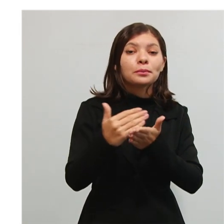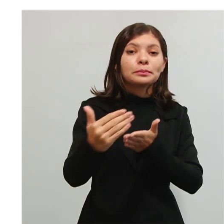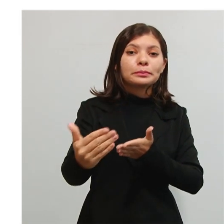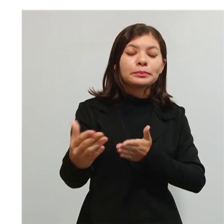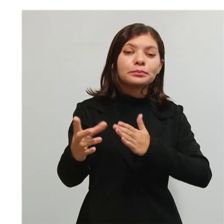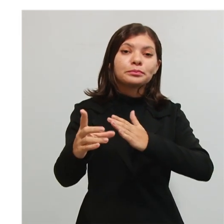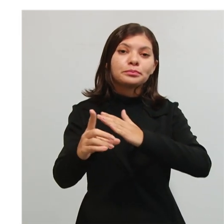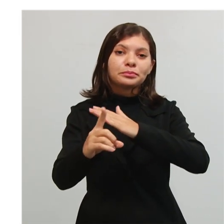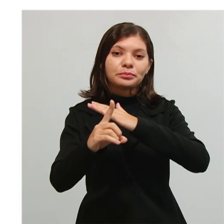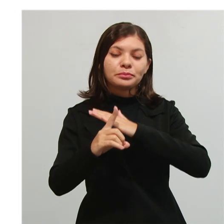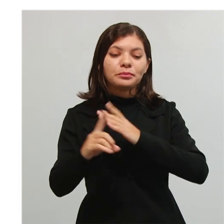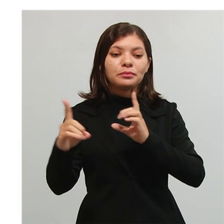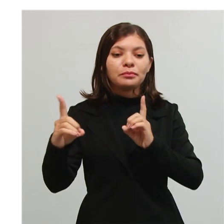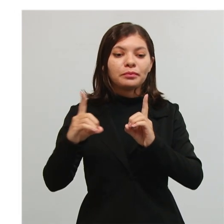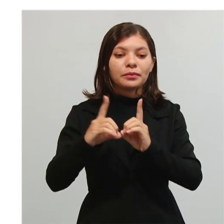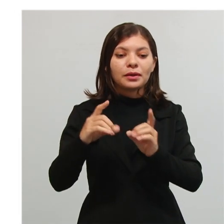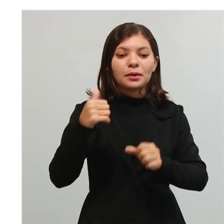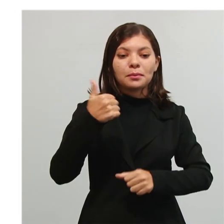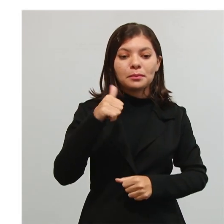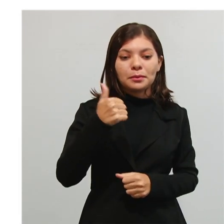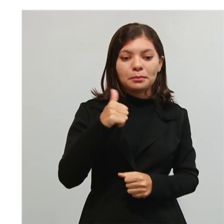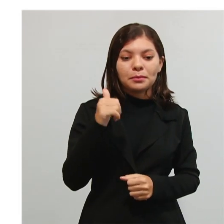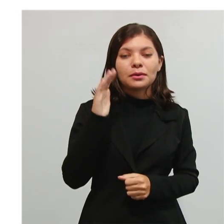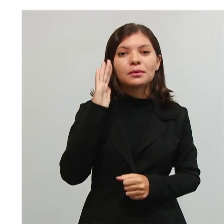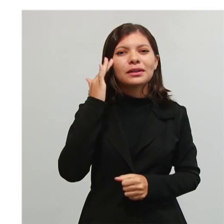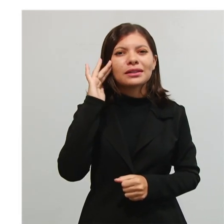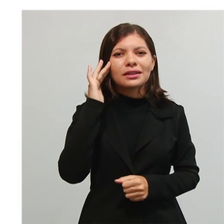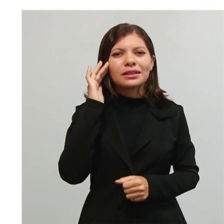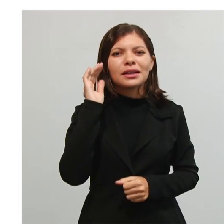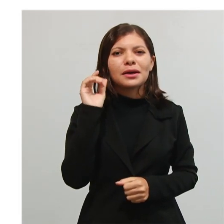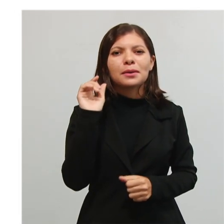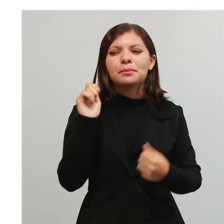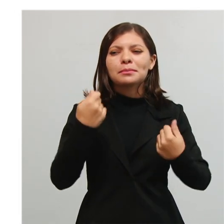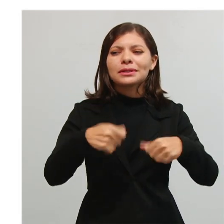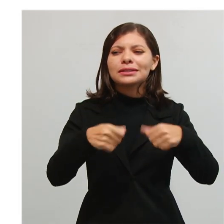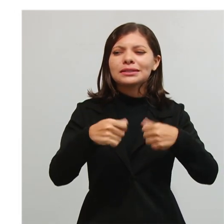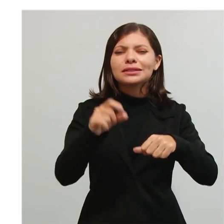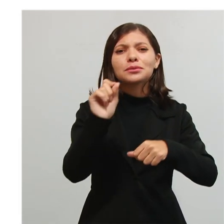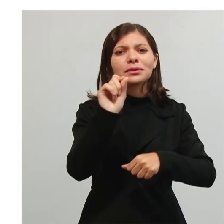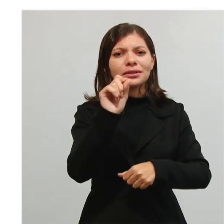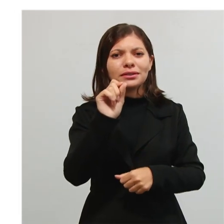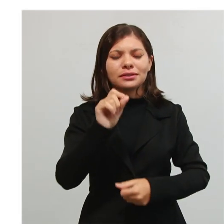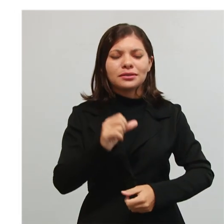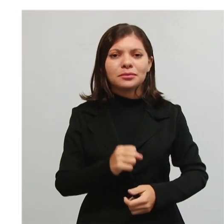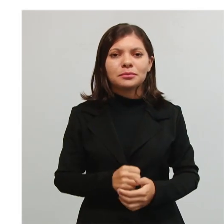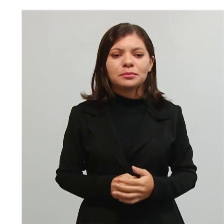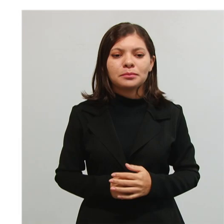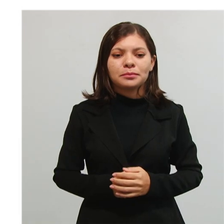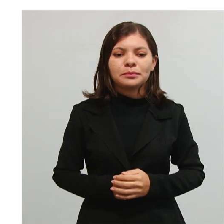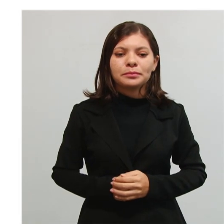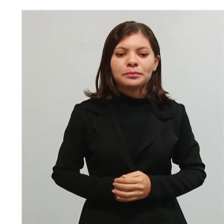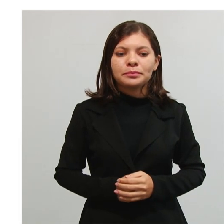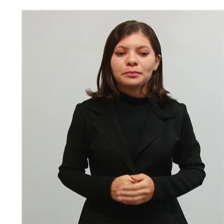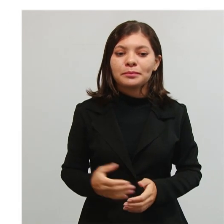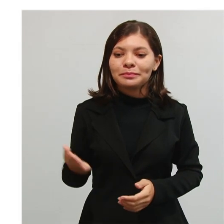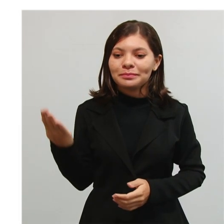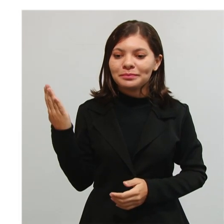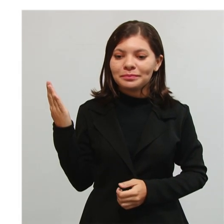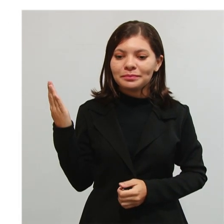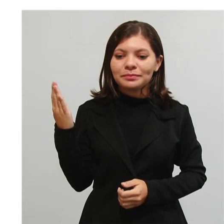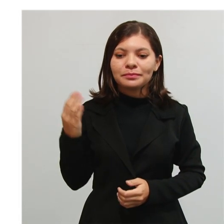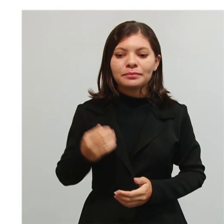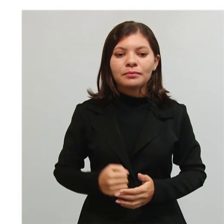primeiro você vai entender a necessidade do seu cliente Ok vamos lá